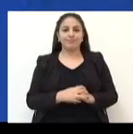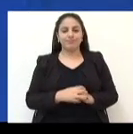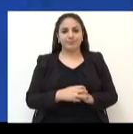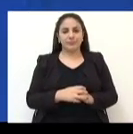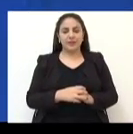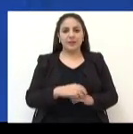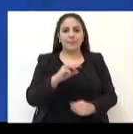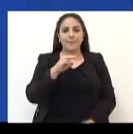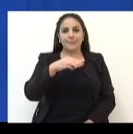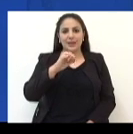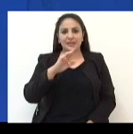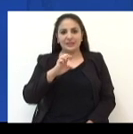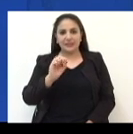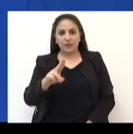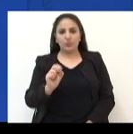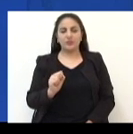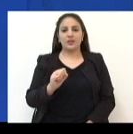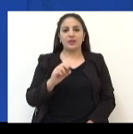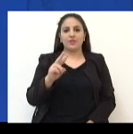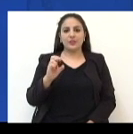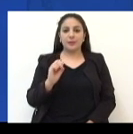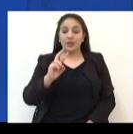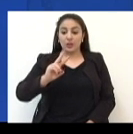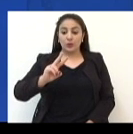Matheus Vespe, do PSDB,